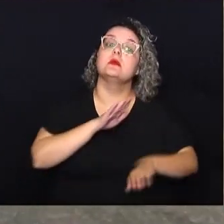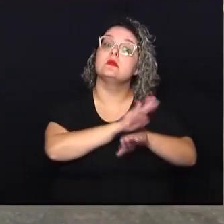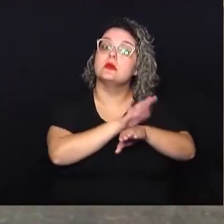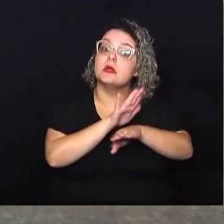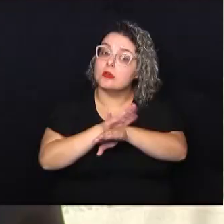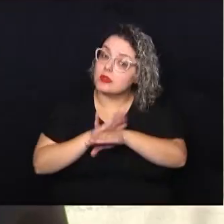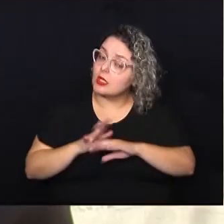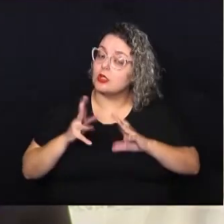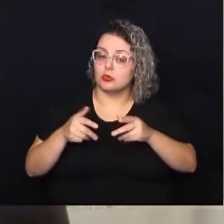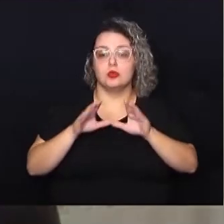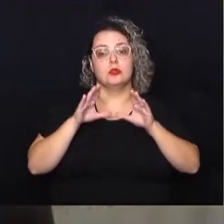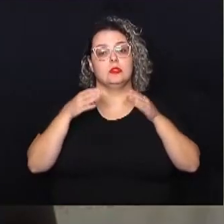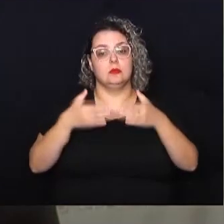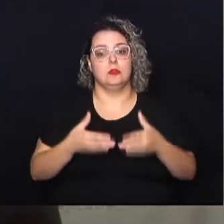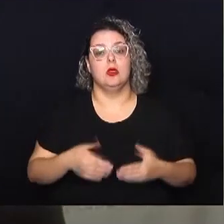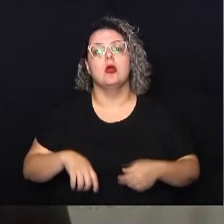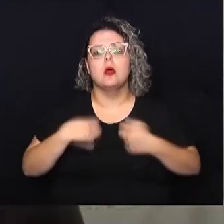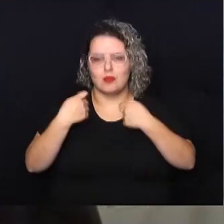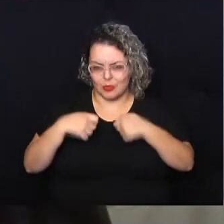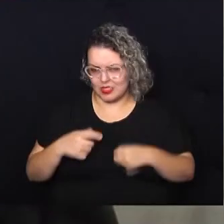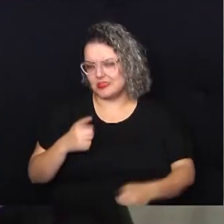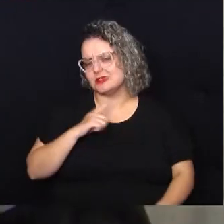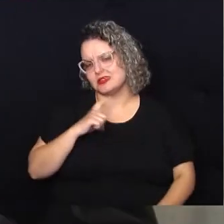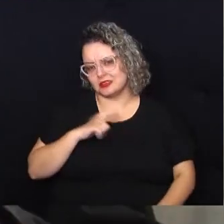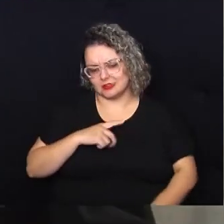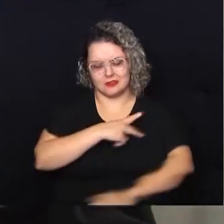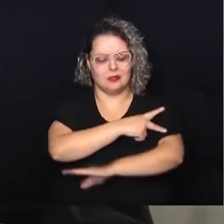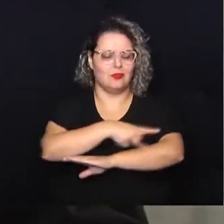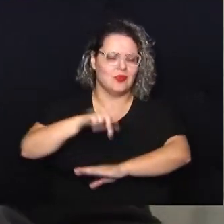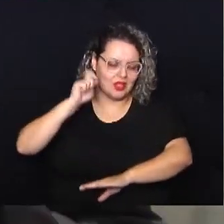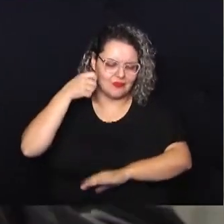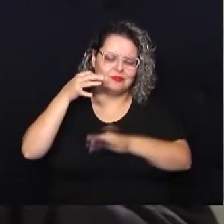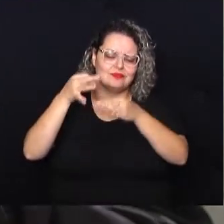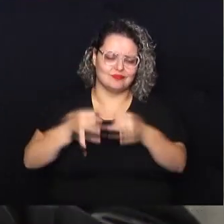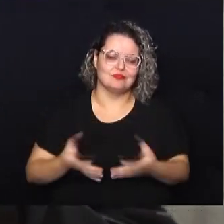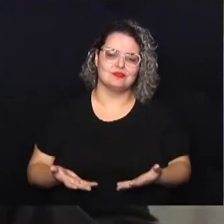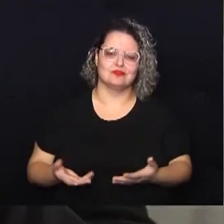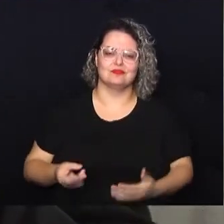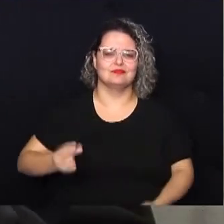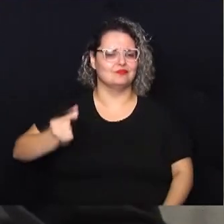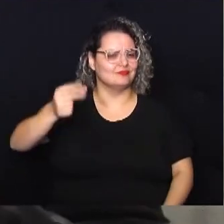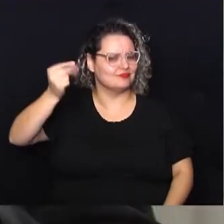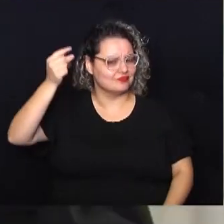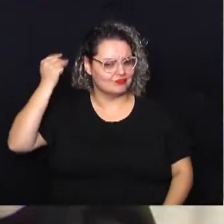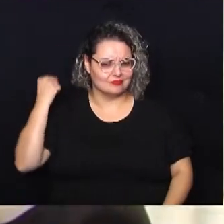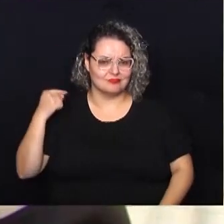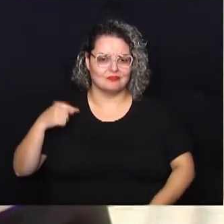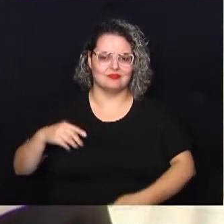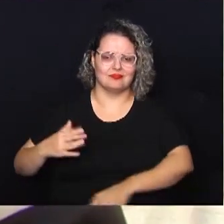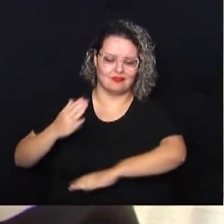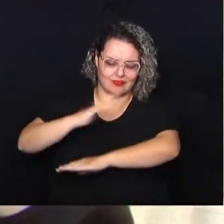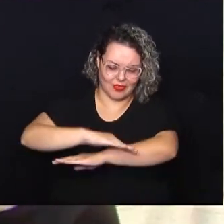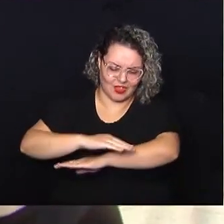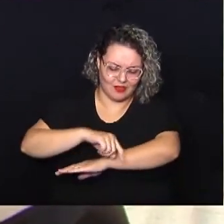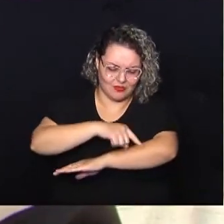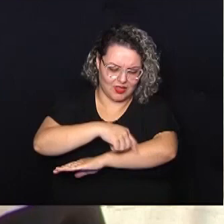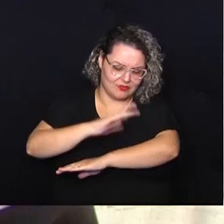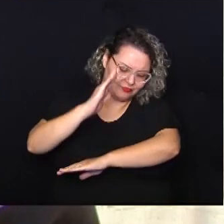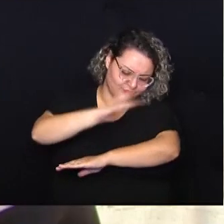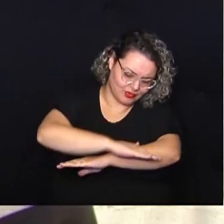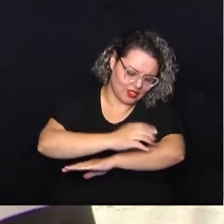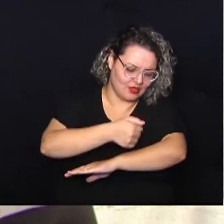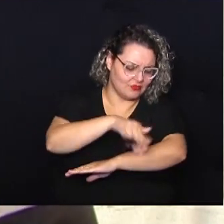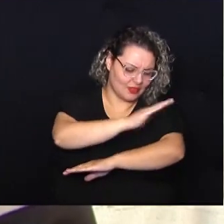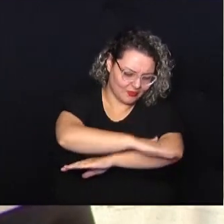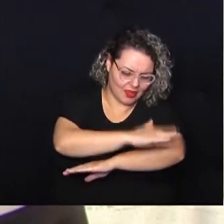toda a comunidade. Precisa ter um asfalto decente, né? Há muitos anos é aquele asfalto remendado, só vem,